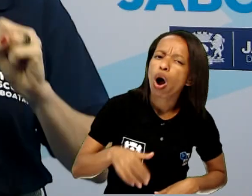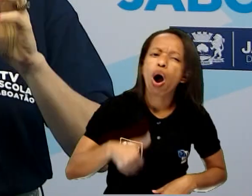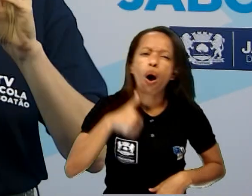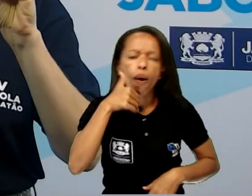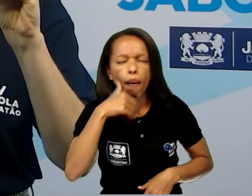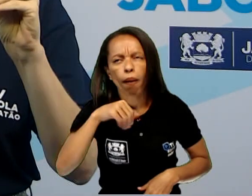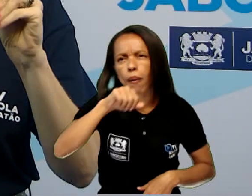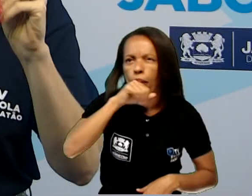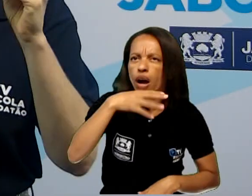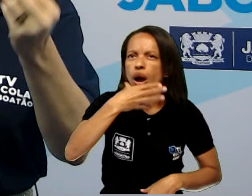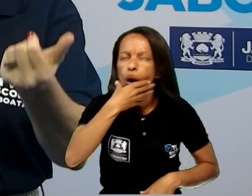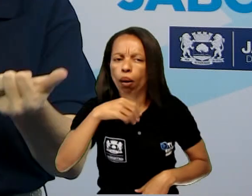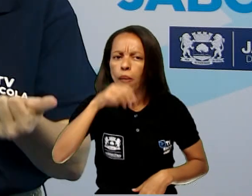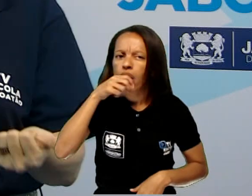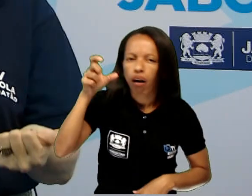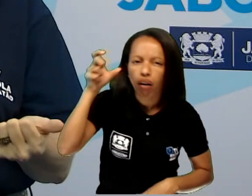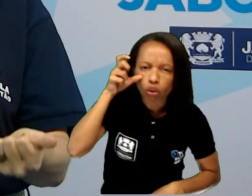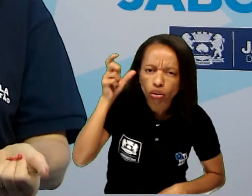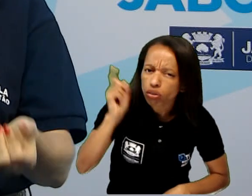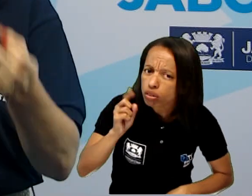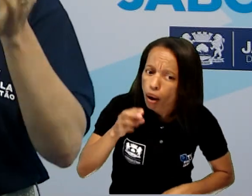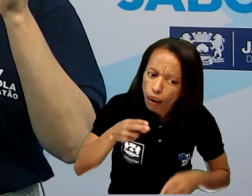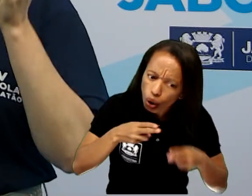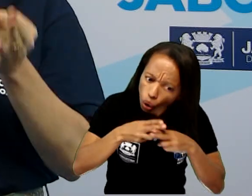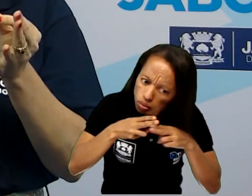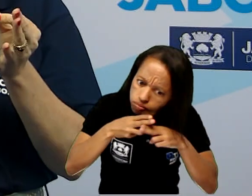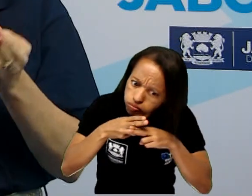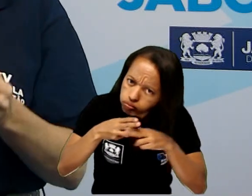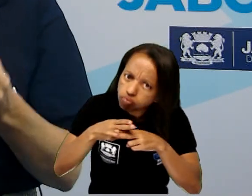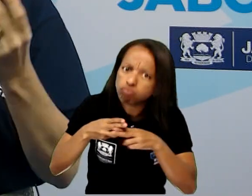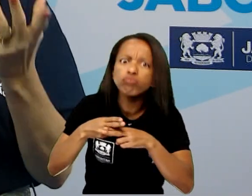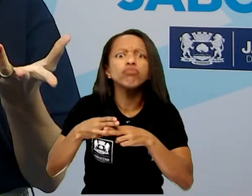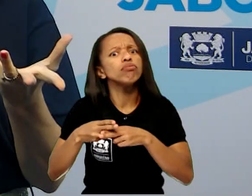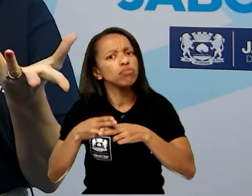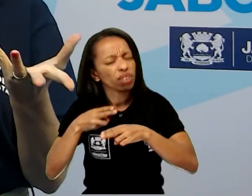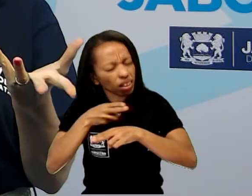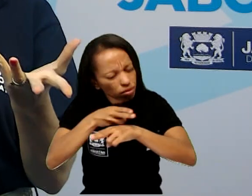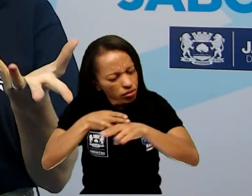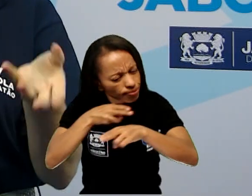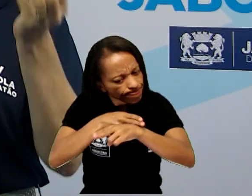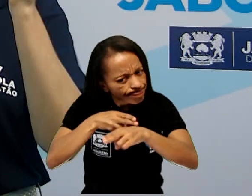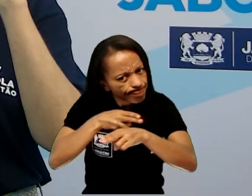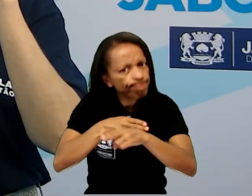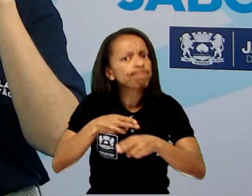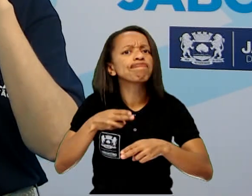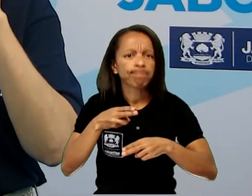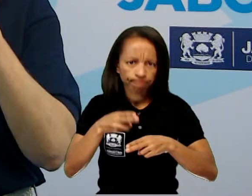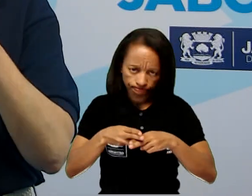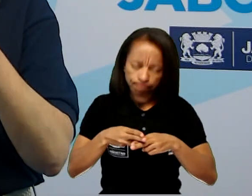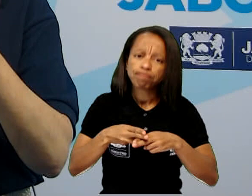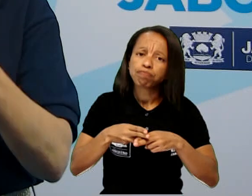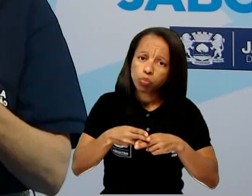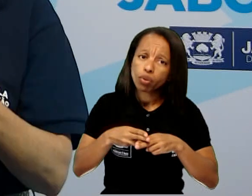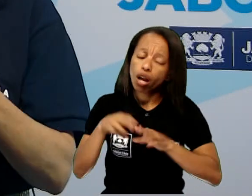de saber o que é que tem ali, não, que ali pode te cortar, ali tem lâminas que podem te ferir. Então, isso é uma